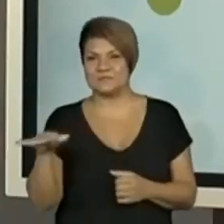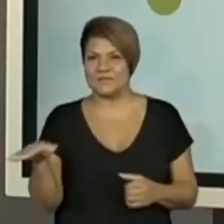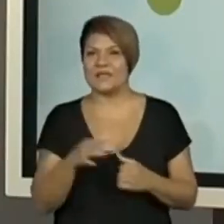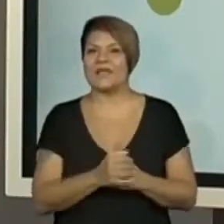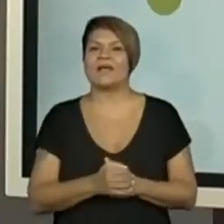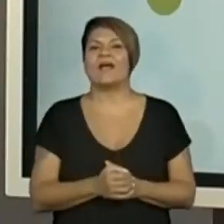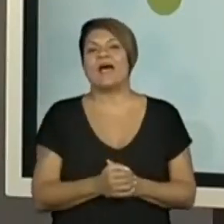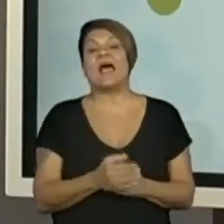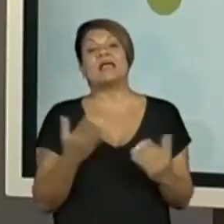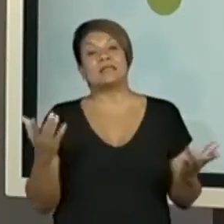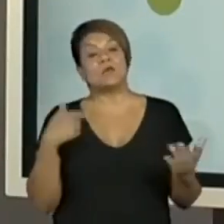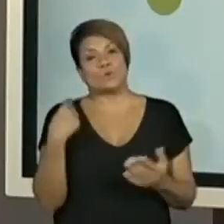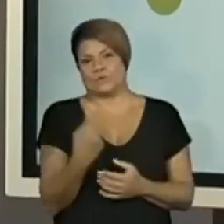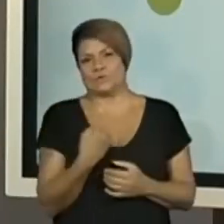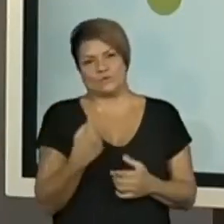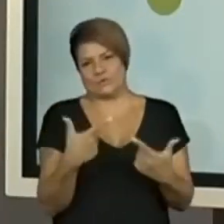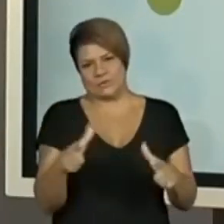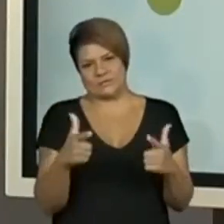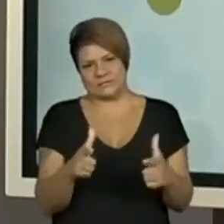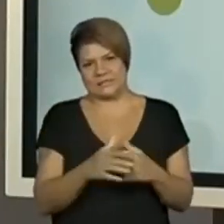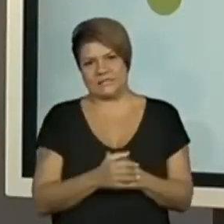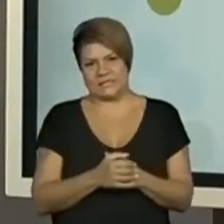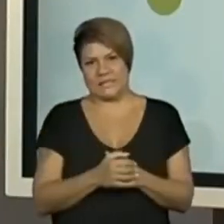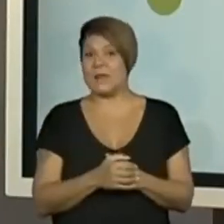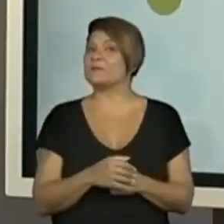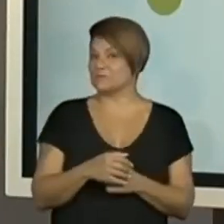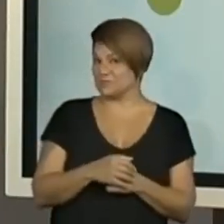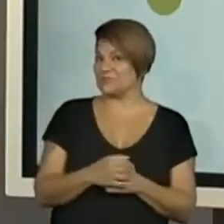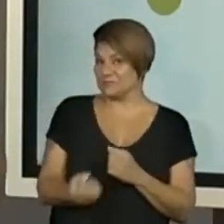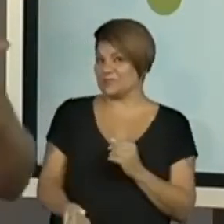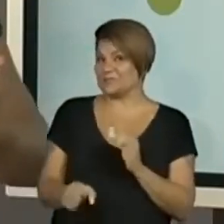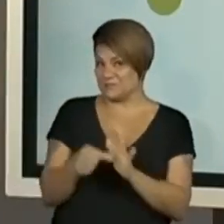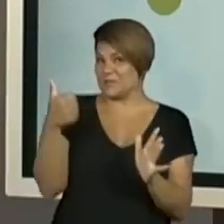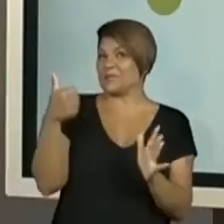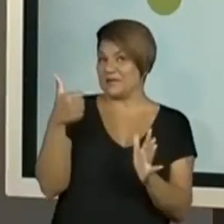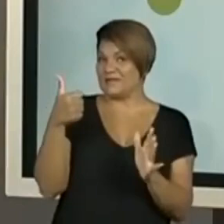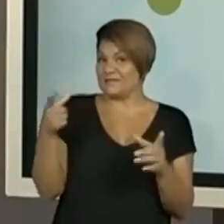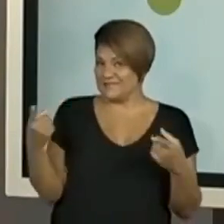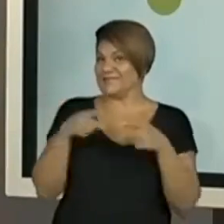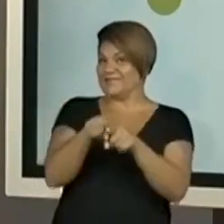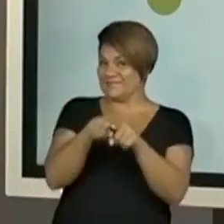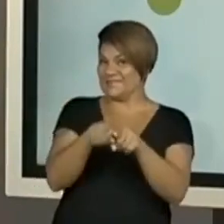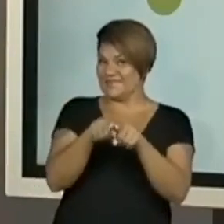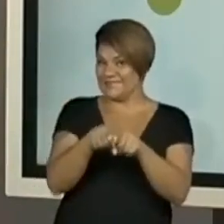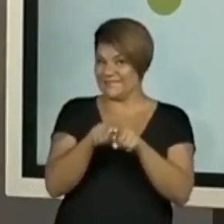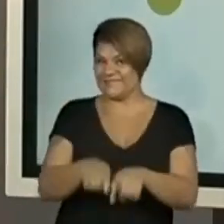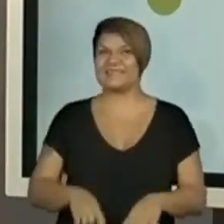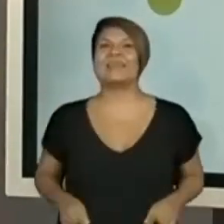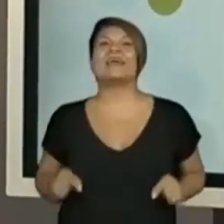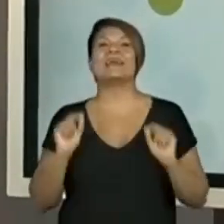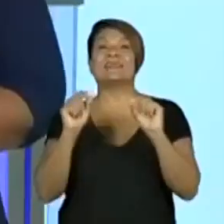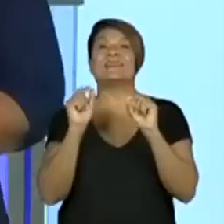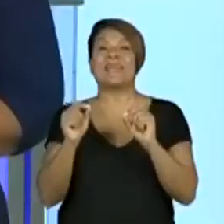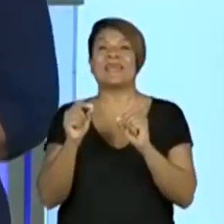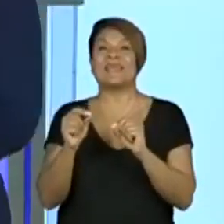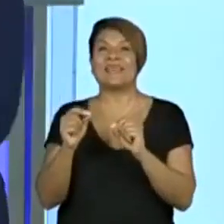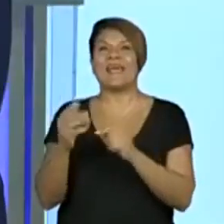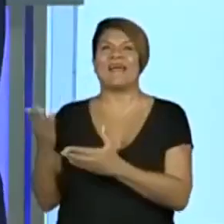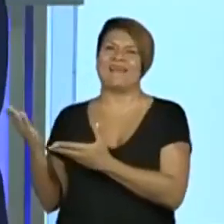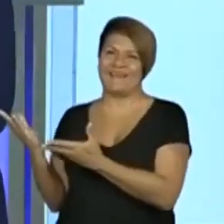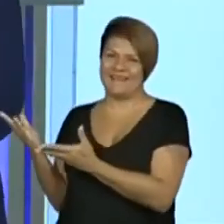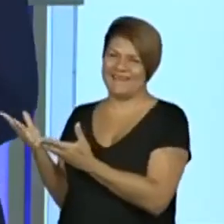e eu não estou aqui sozinha tem uma pessoa hoje comigo o que que vai estrear aqui comigo na verdade estrear a parceria né quem é que tá aqui